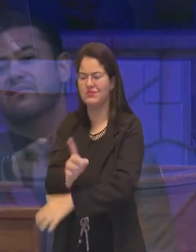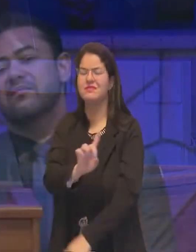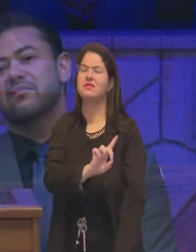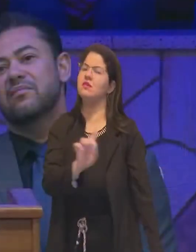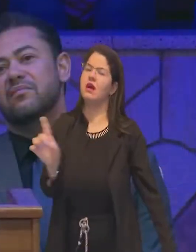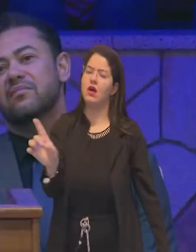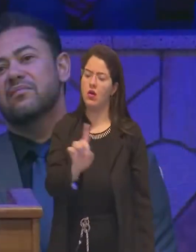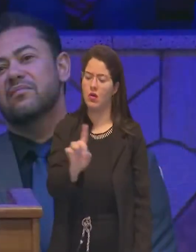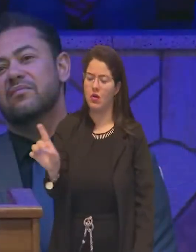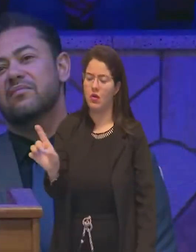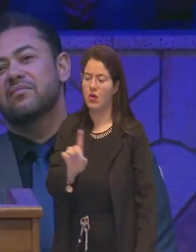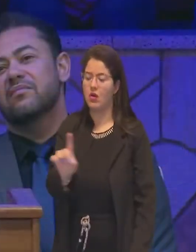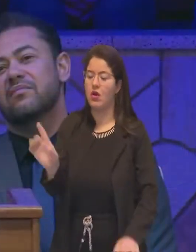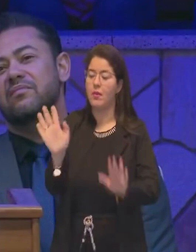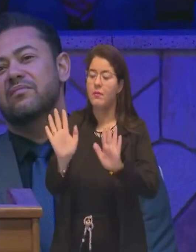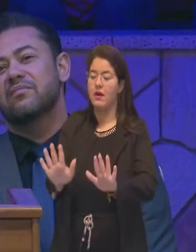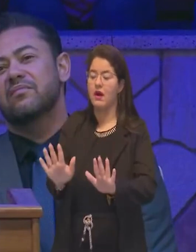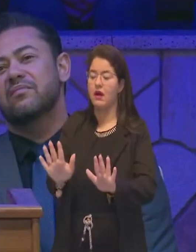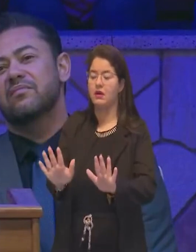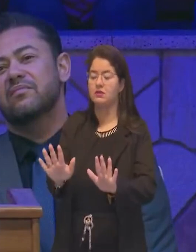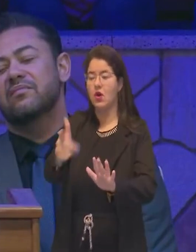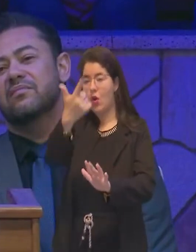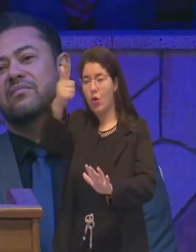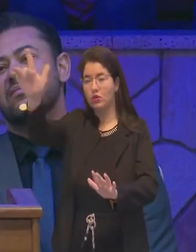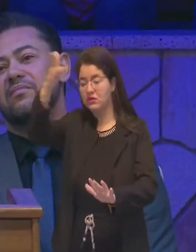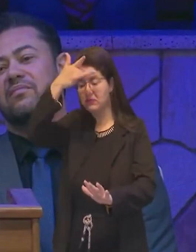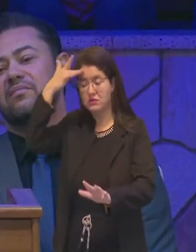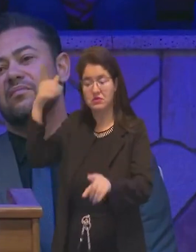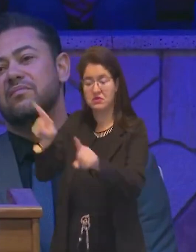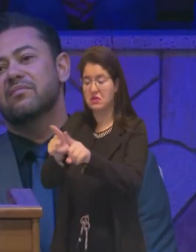os gentios de nosso mundo, os ateus, fazem isso também.